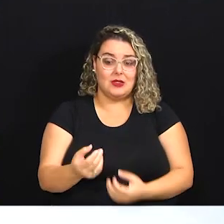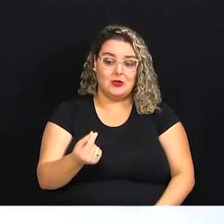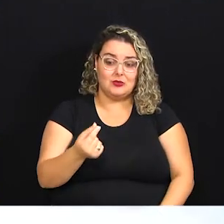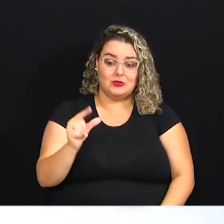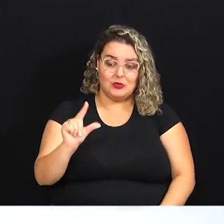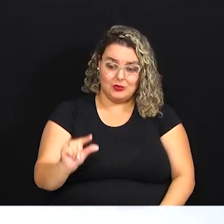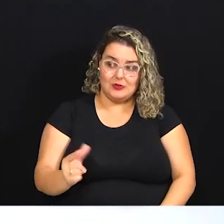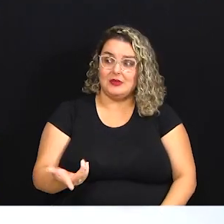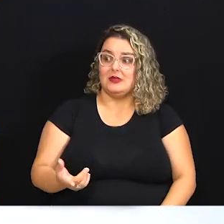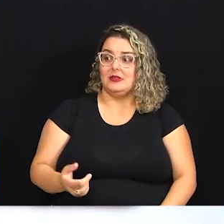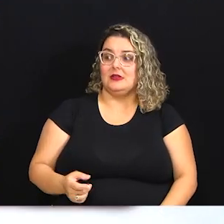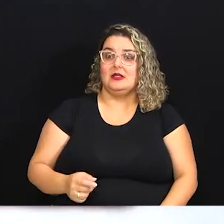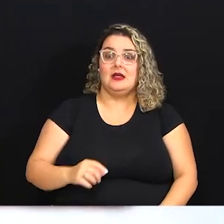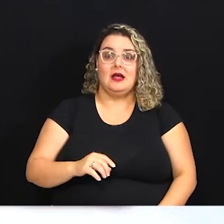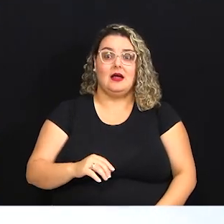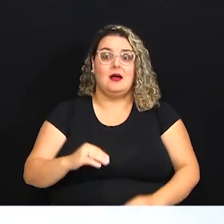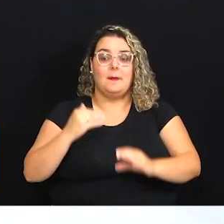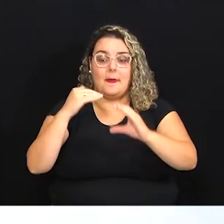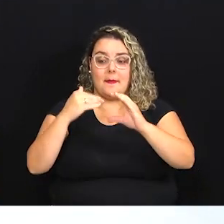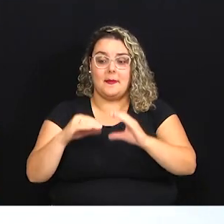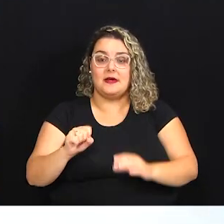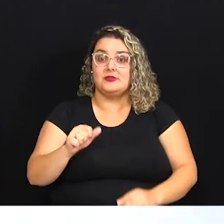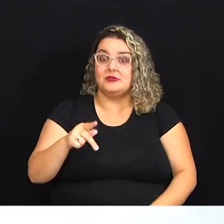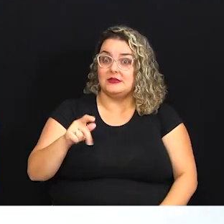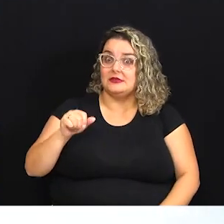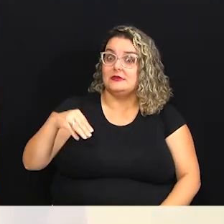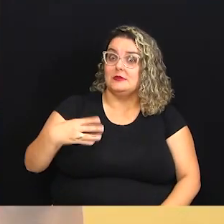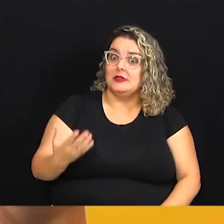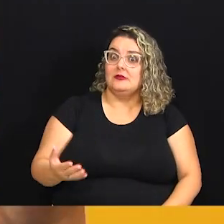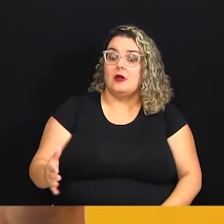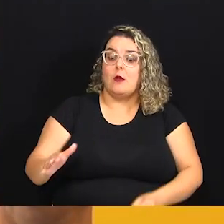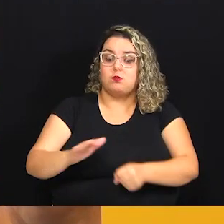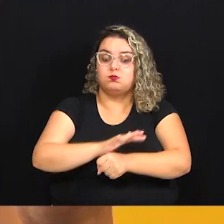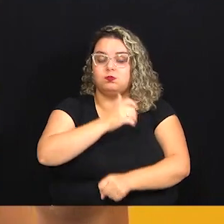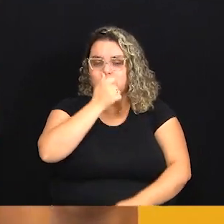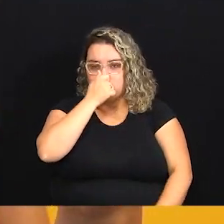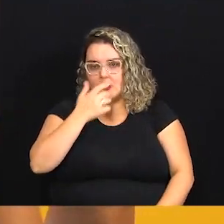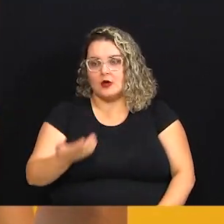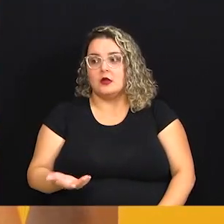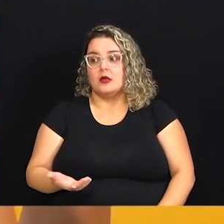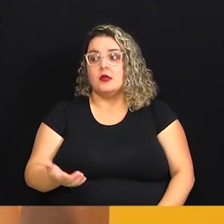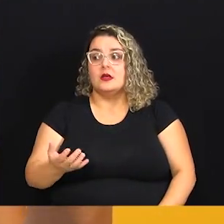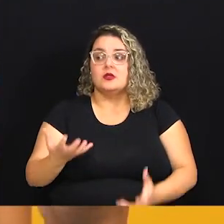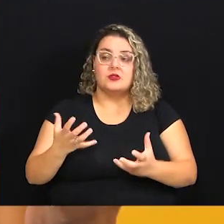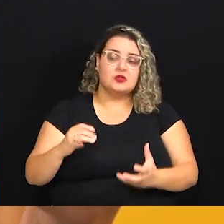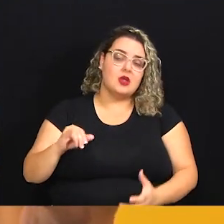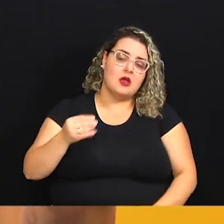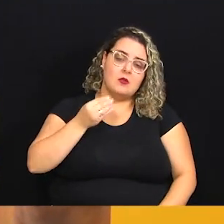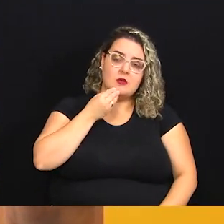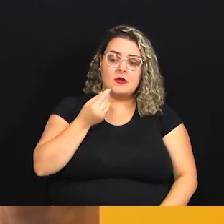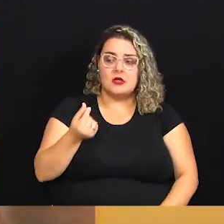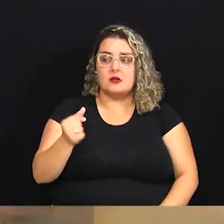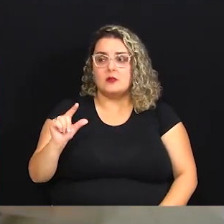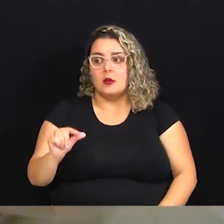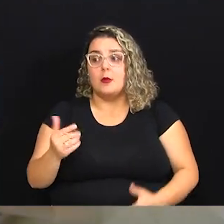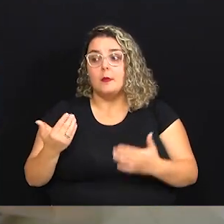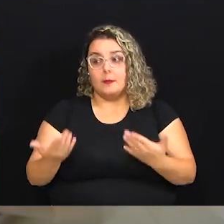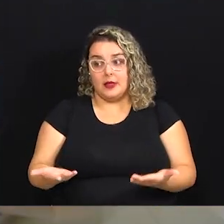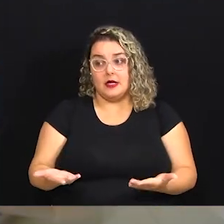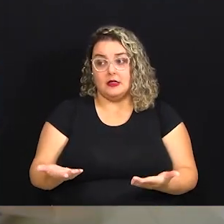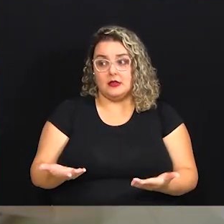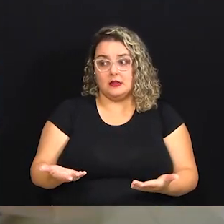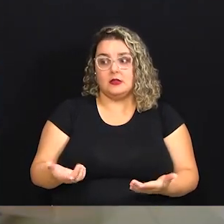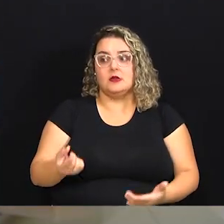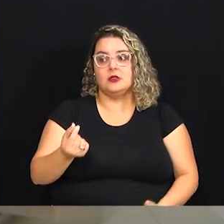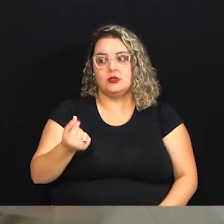gente vai ficar assim, a caixa tentado. de spam fica assim, ó. E a gente fica tentado a consumir porque a gente quer aproveitar o preço, pode ser legal. No